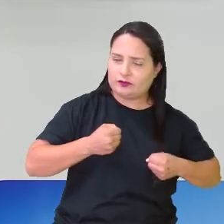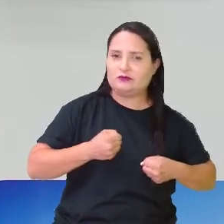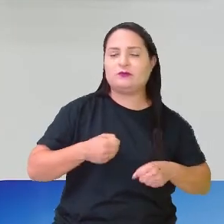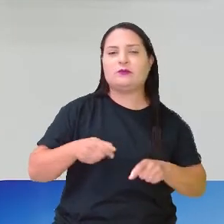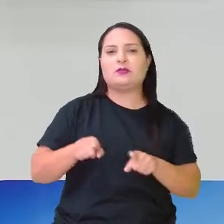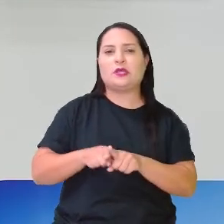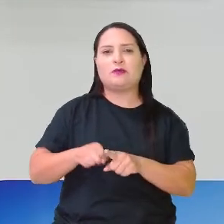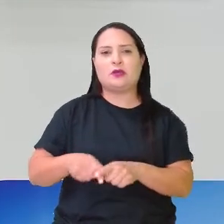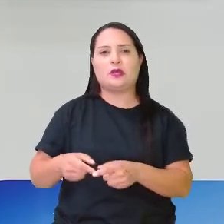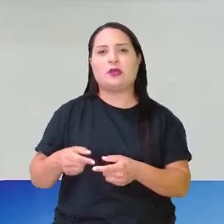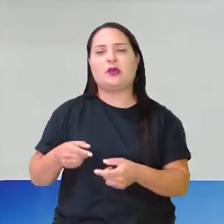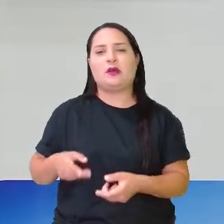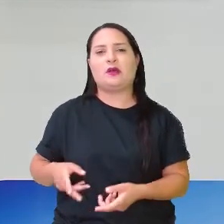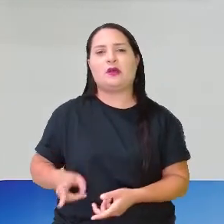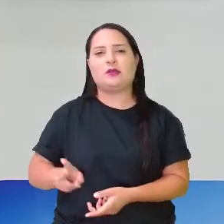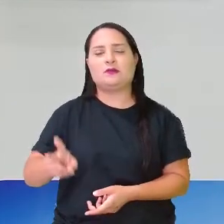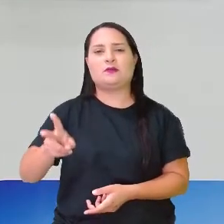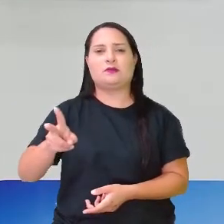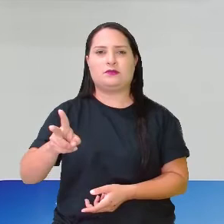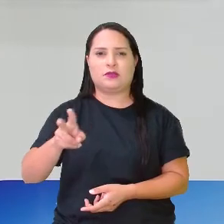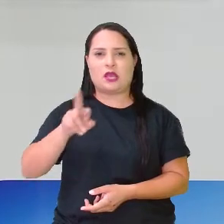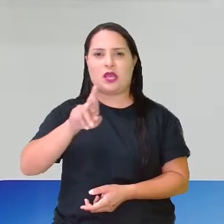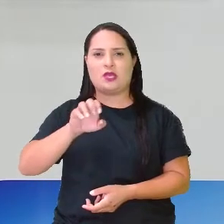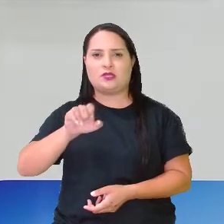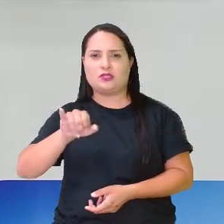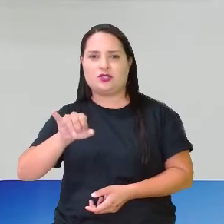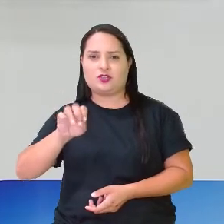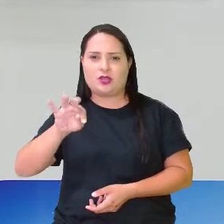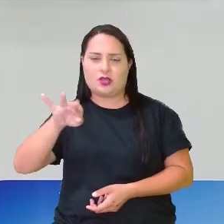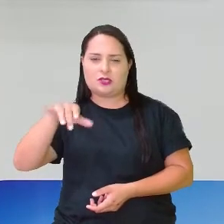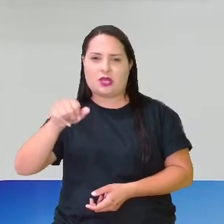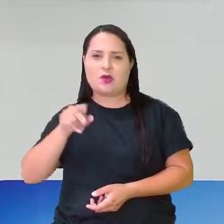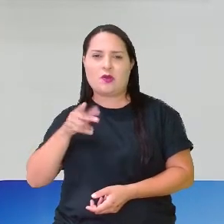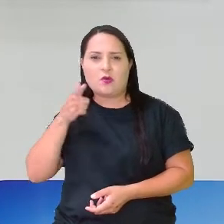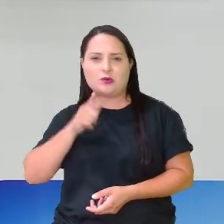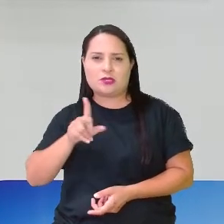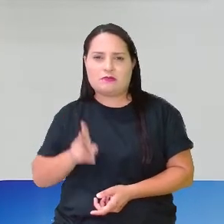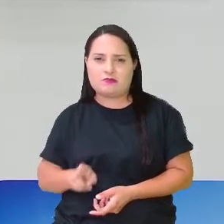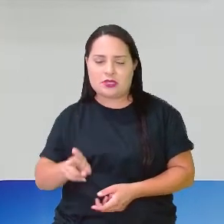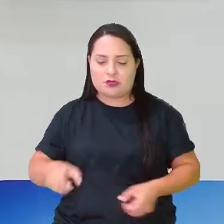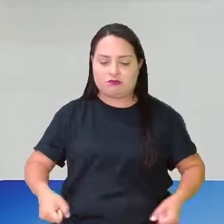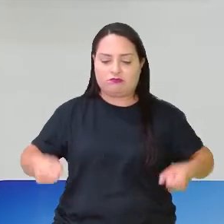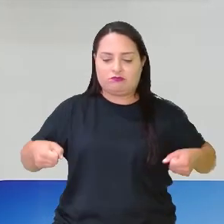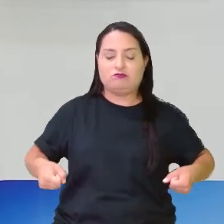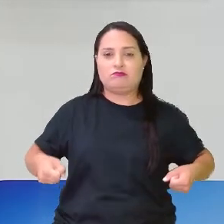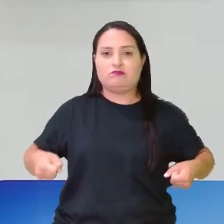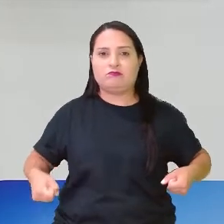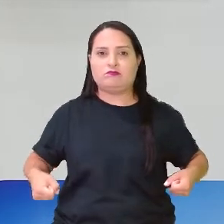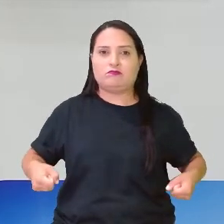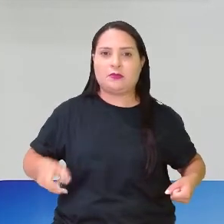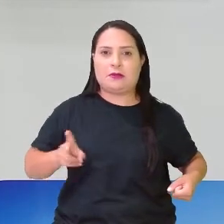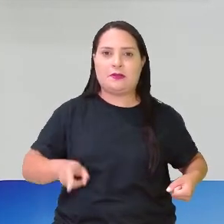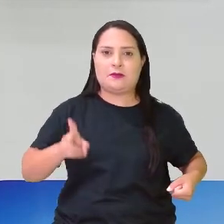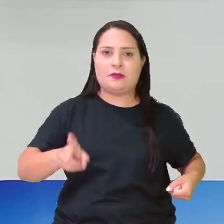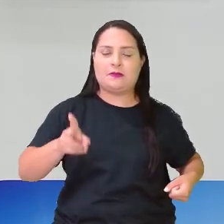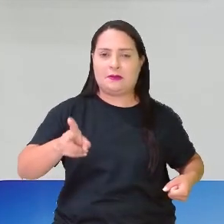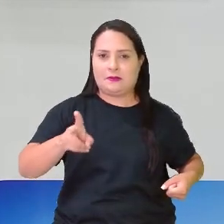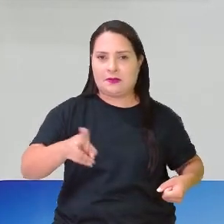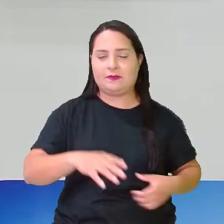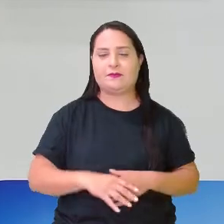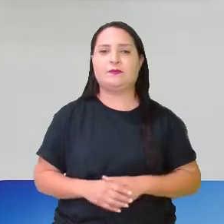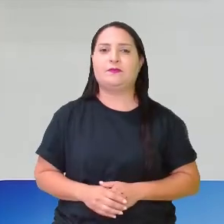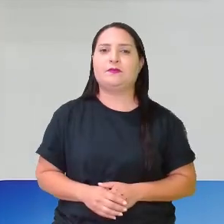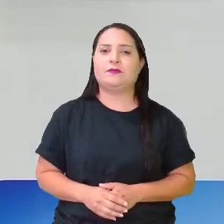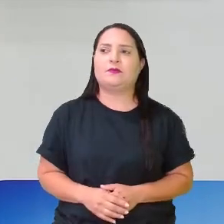a resistência para manter, né, aquele peso ali suspenso, né? Você continuar segurando aquele